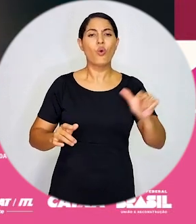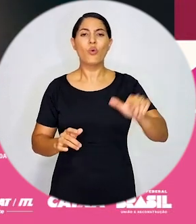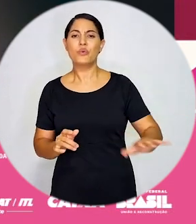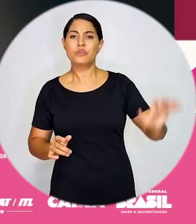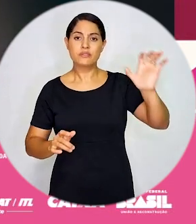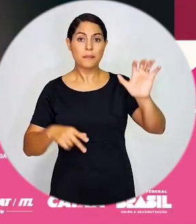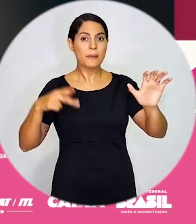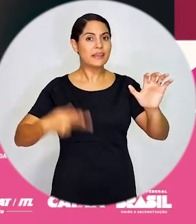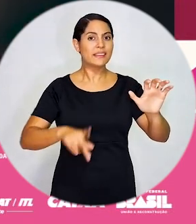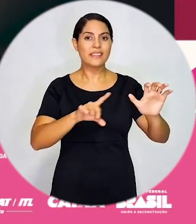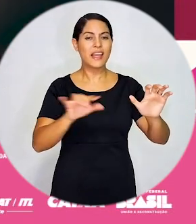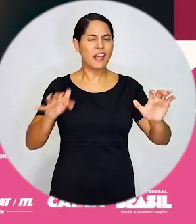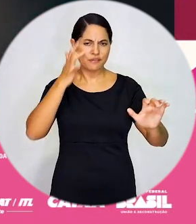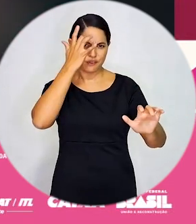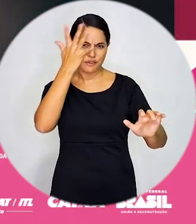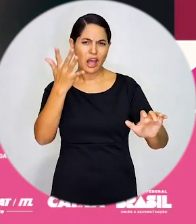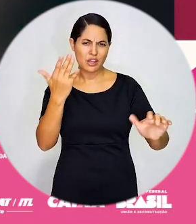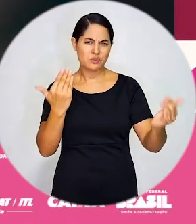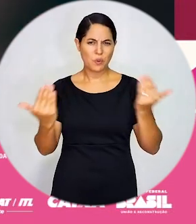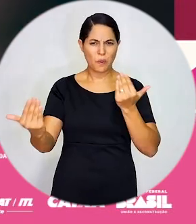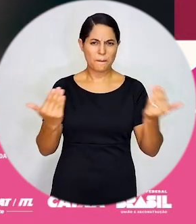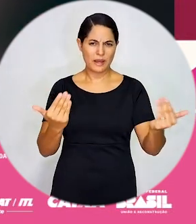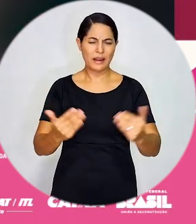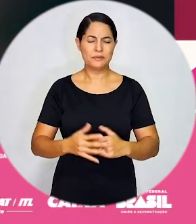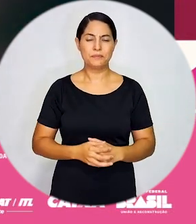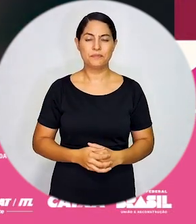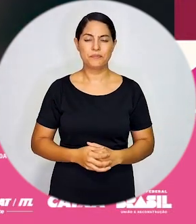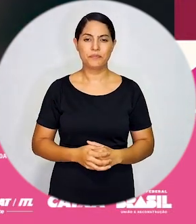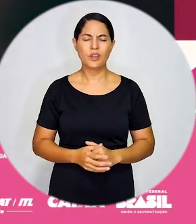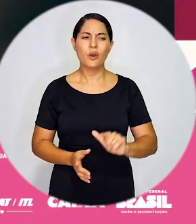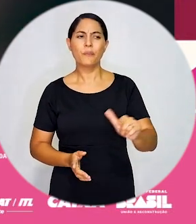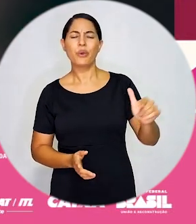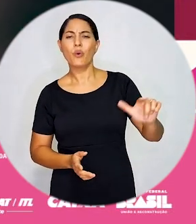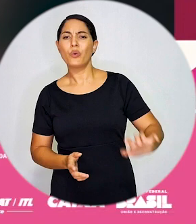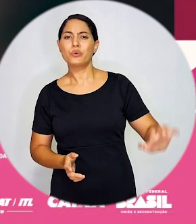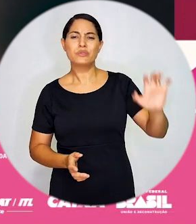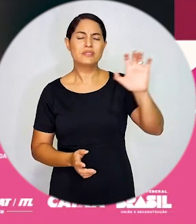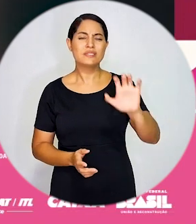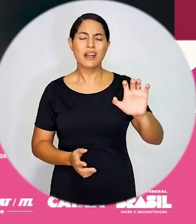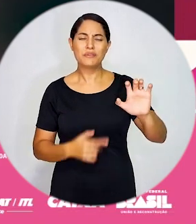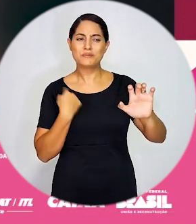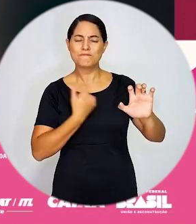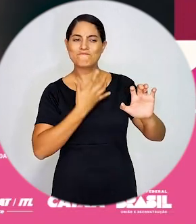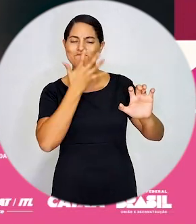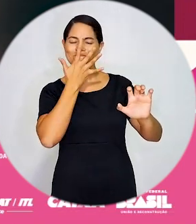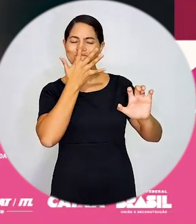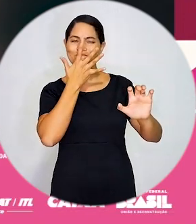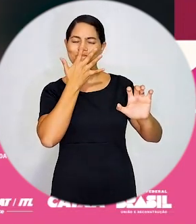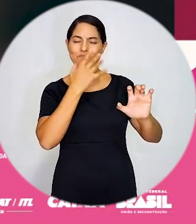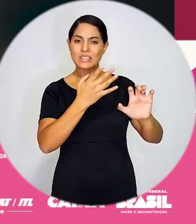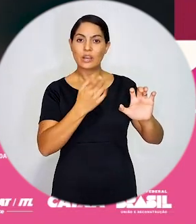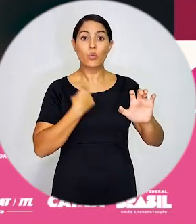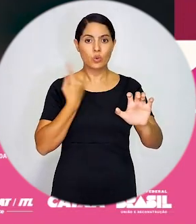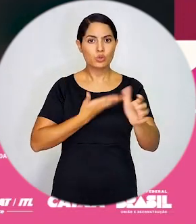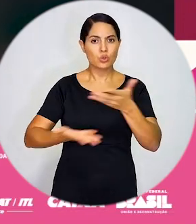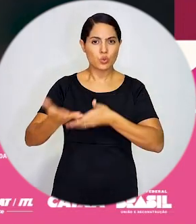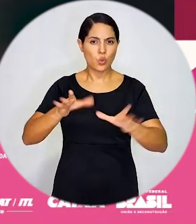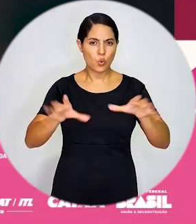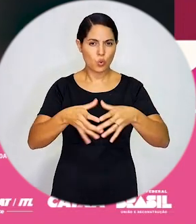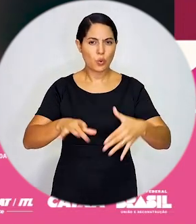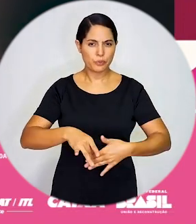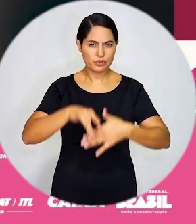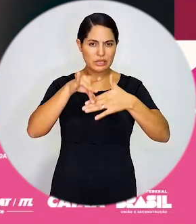estados brasileiros, se torna fácil. Olhando para outros estados, isso é inevitável quando a gente se